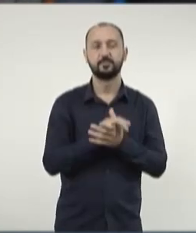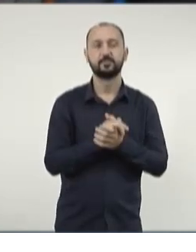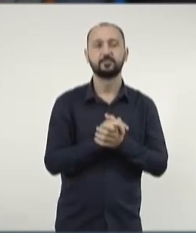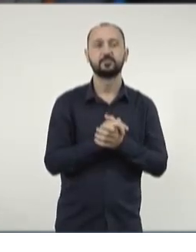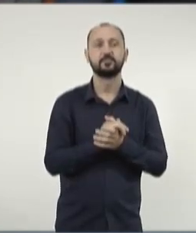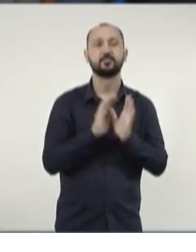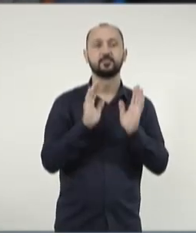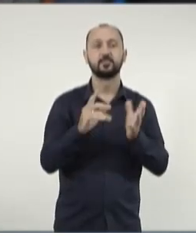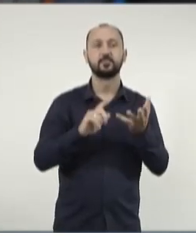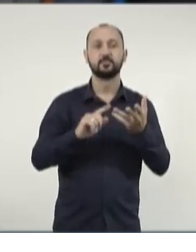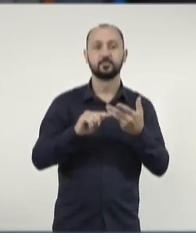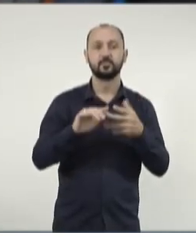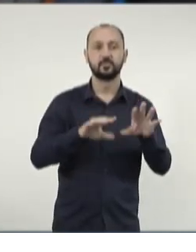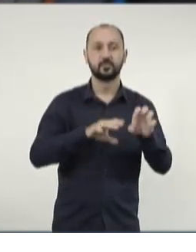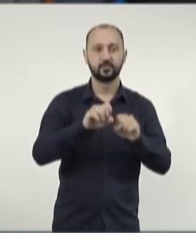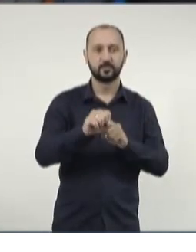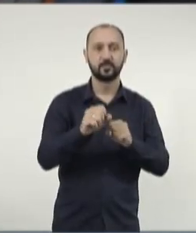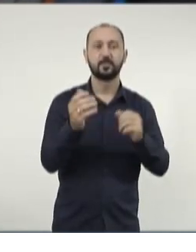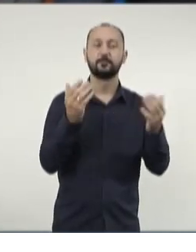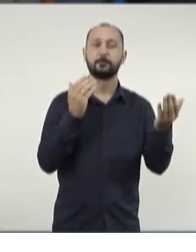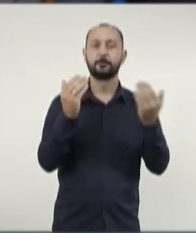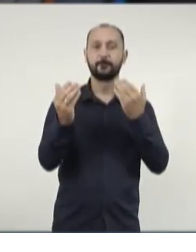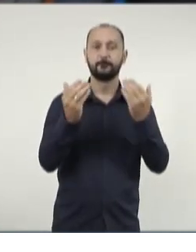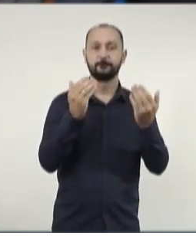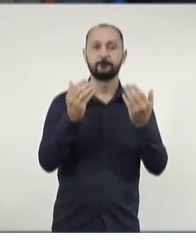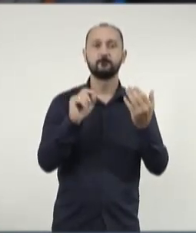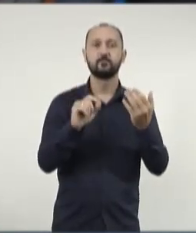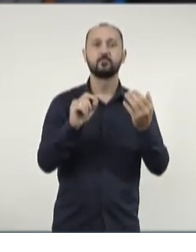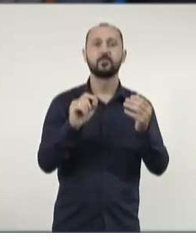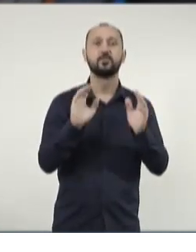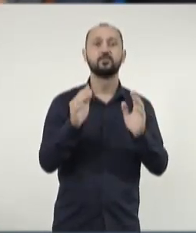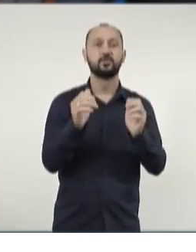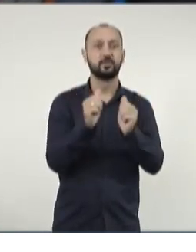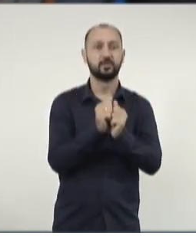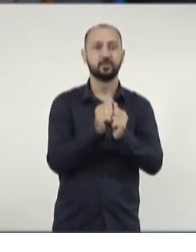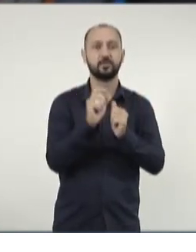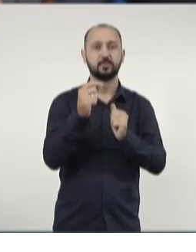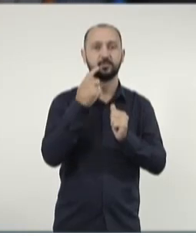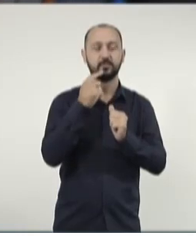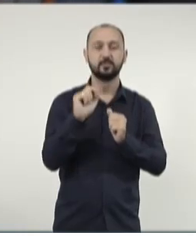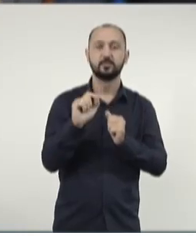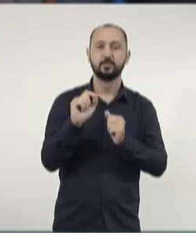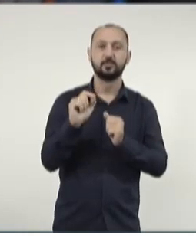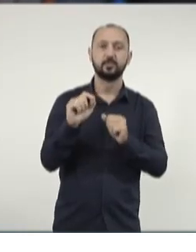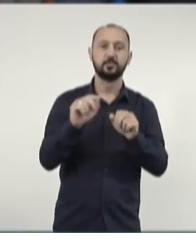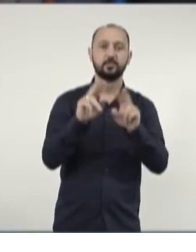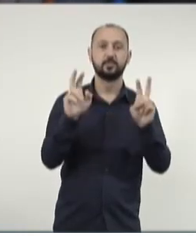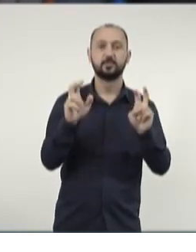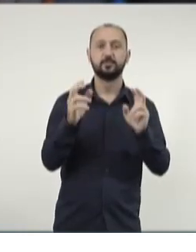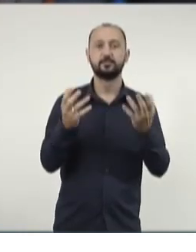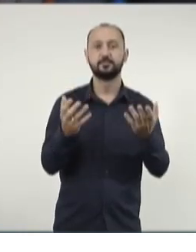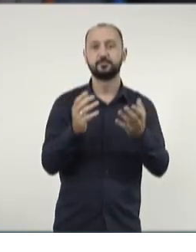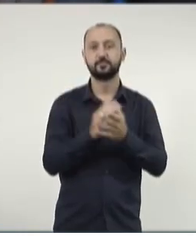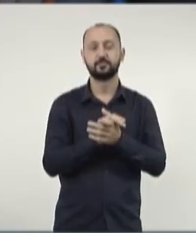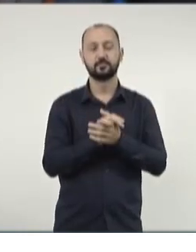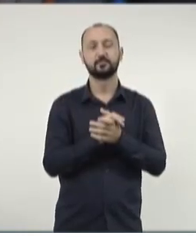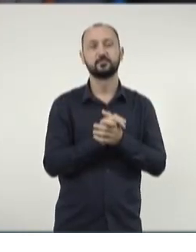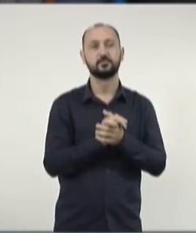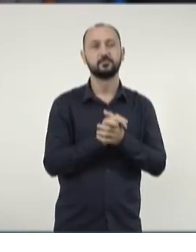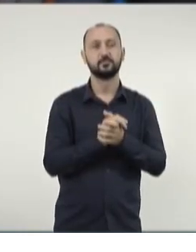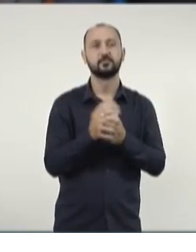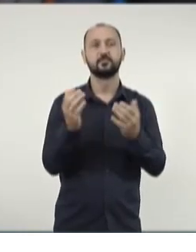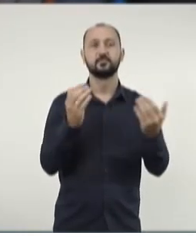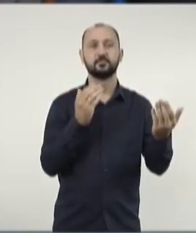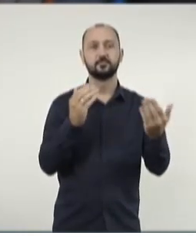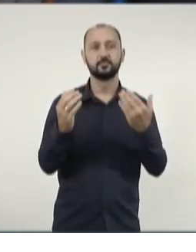mas já em muitas formações em psicologia hospitalar já tem mencionado o tema e tal. Então, os